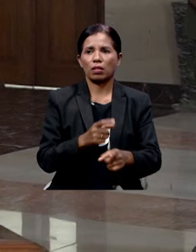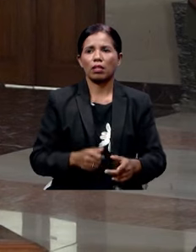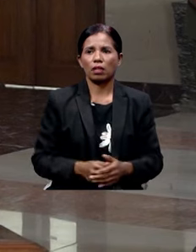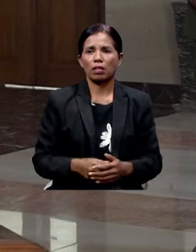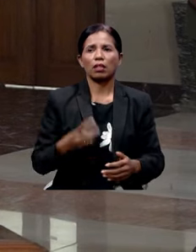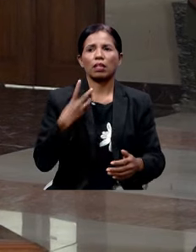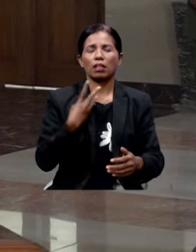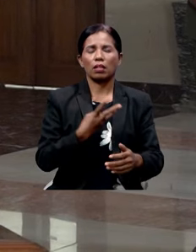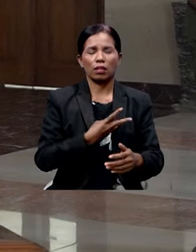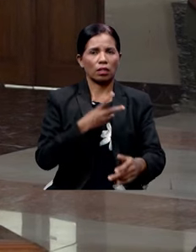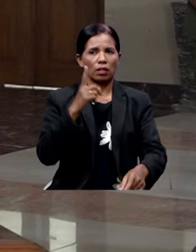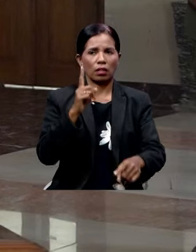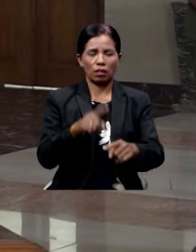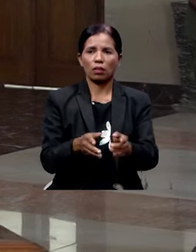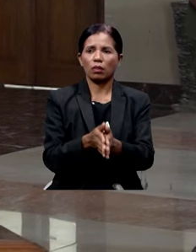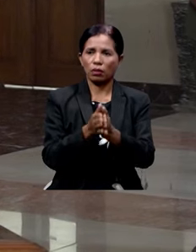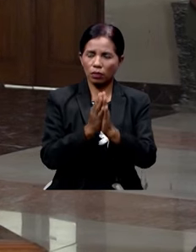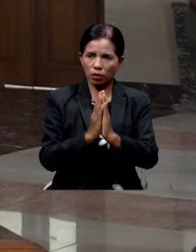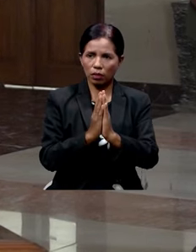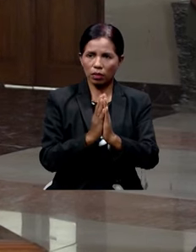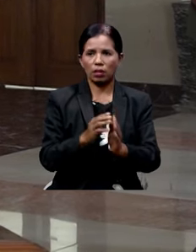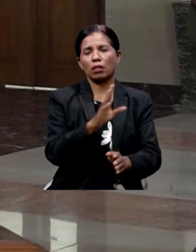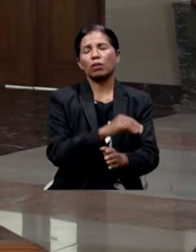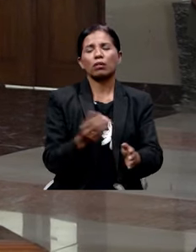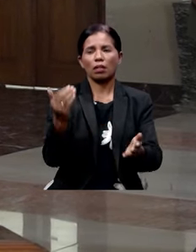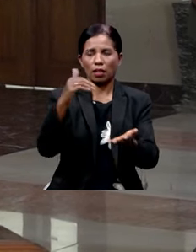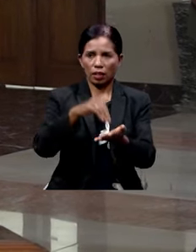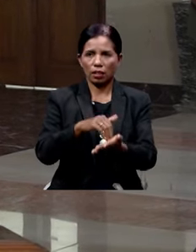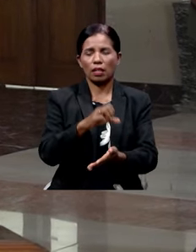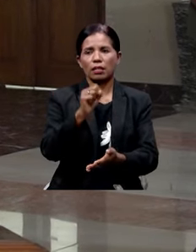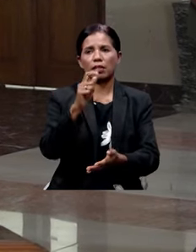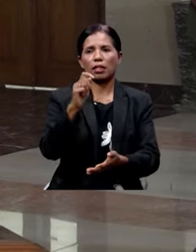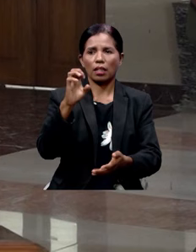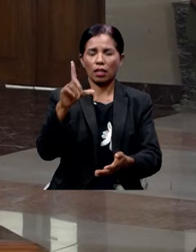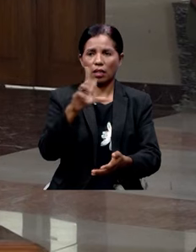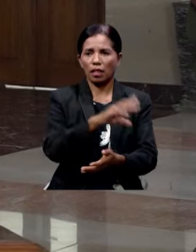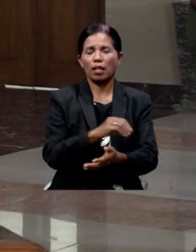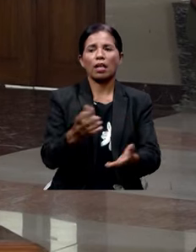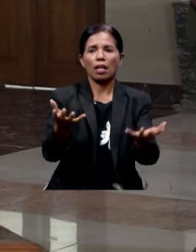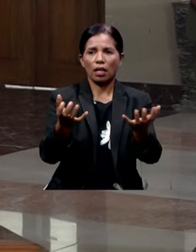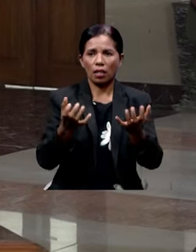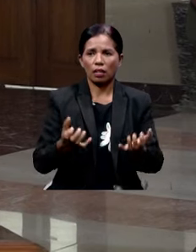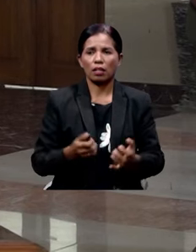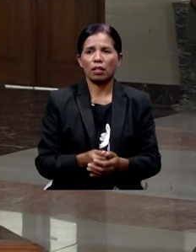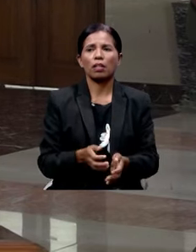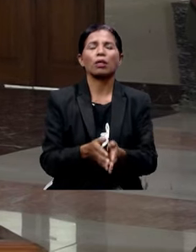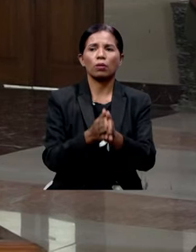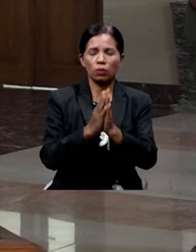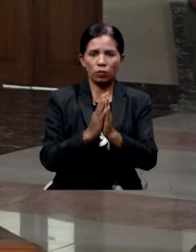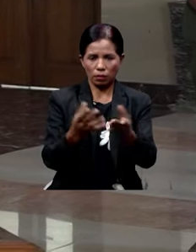da Lariga, o Subá, Malupali, bem, esta é a Lua, né? Nenhuma cara, nem costuma o Subá de